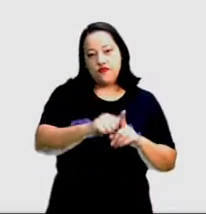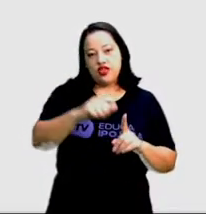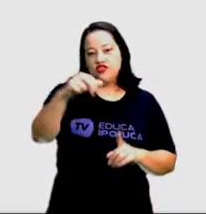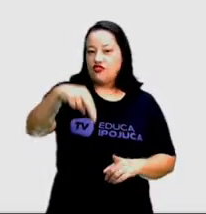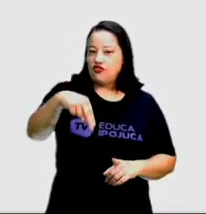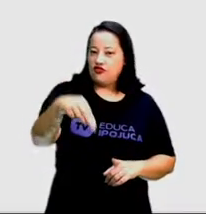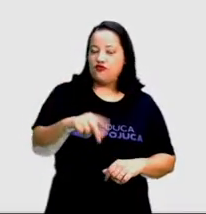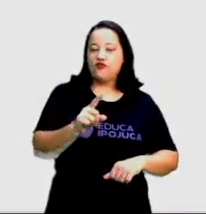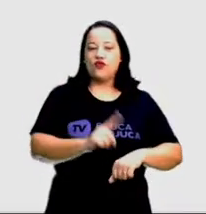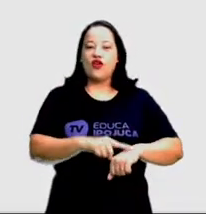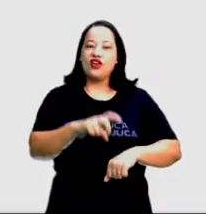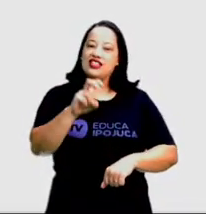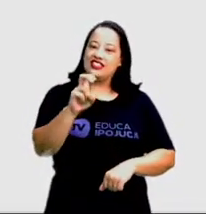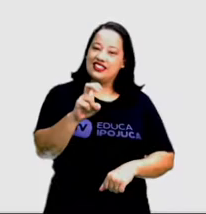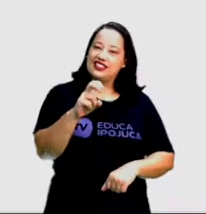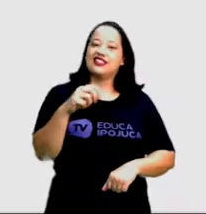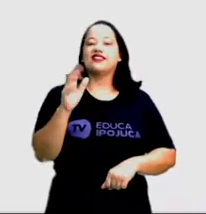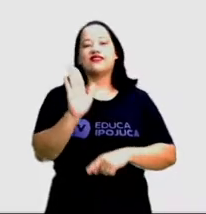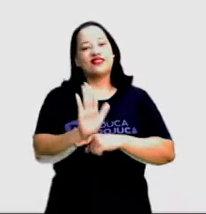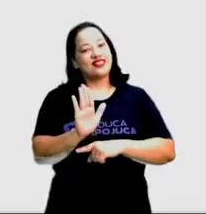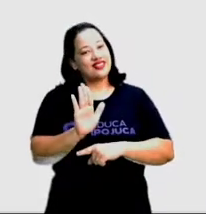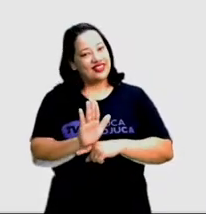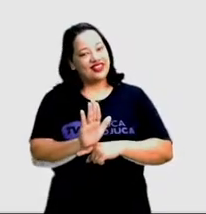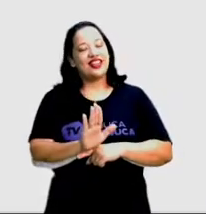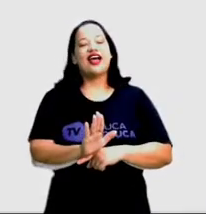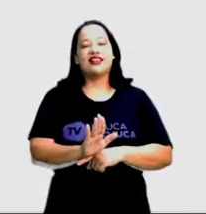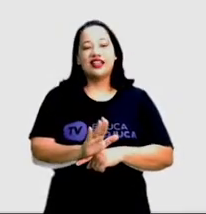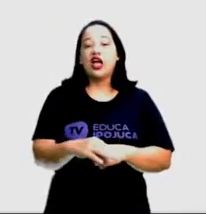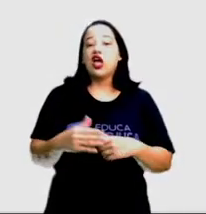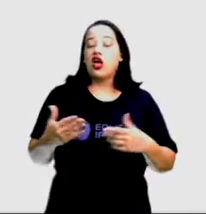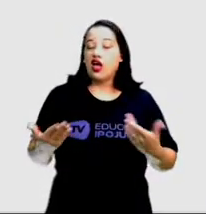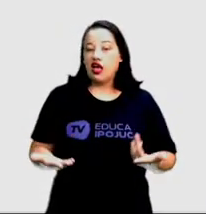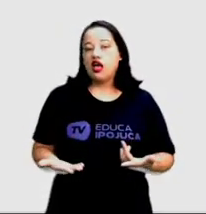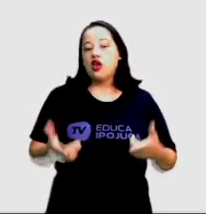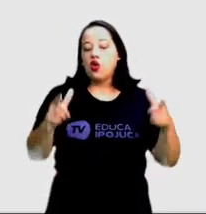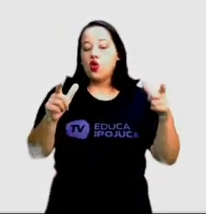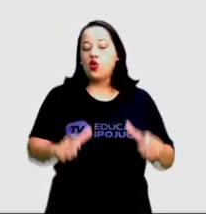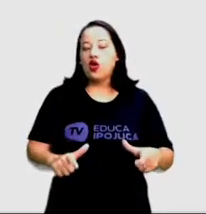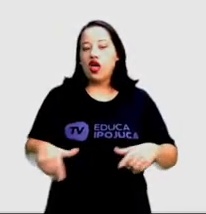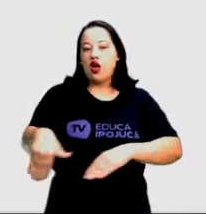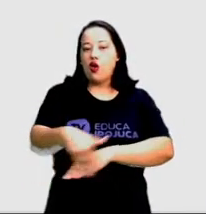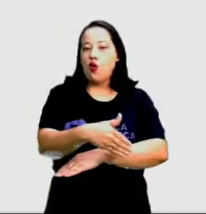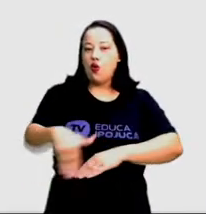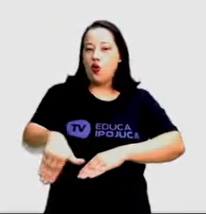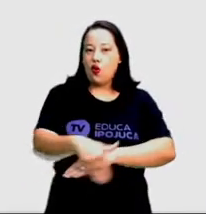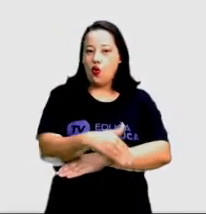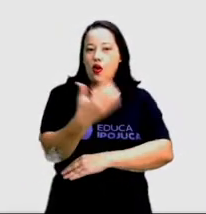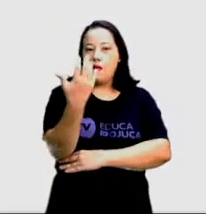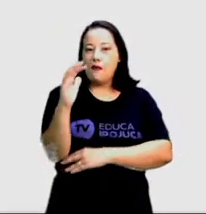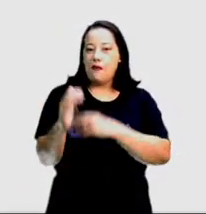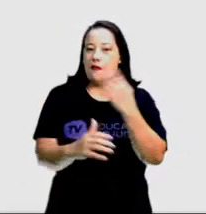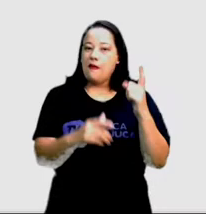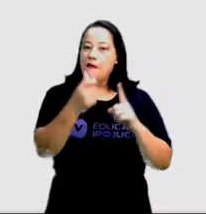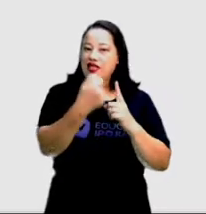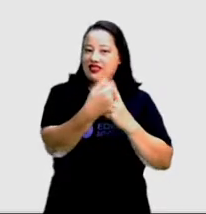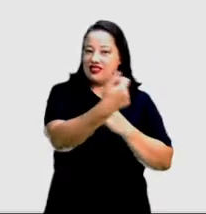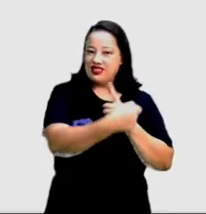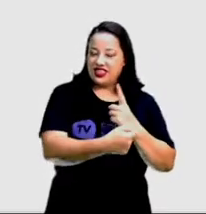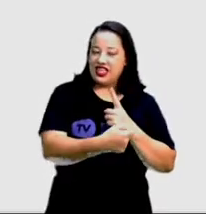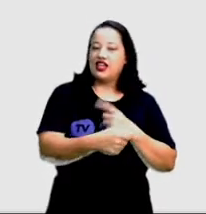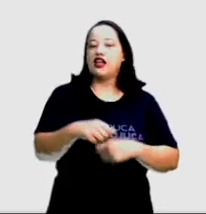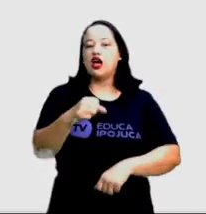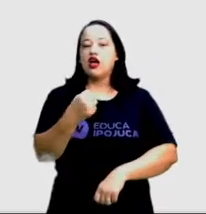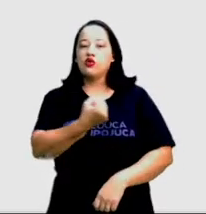tarde. Local, Rua das Bananeiras, número 90. Espero